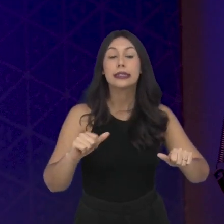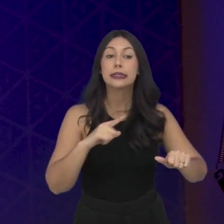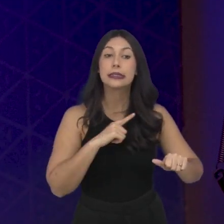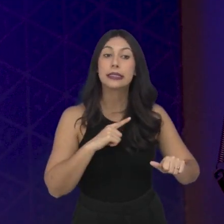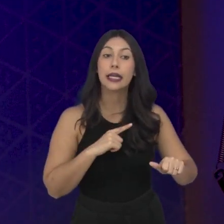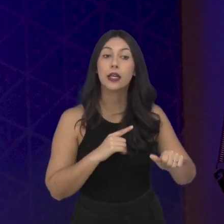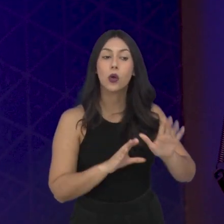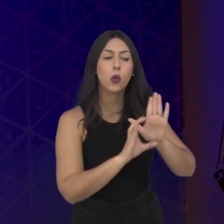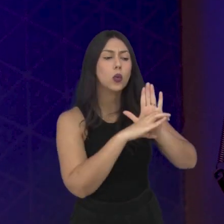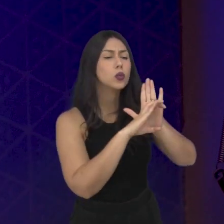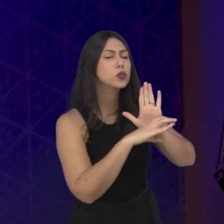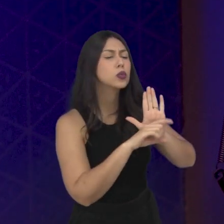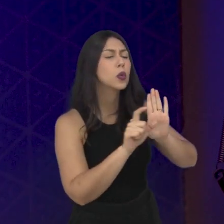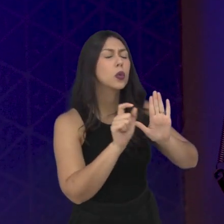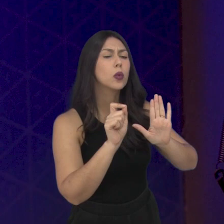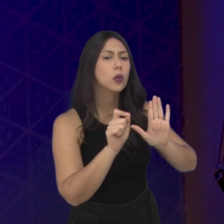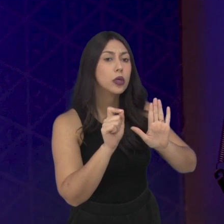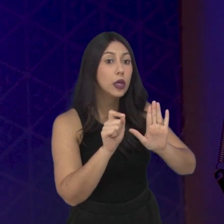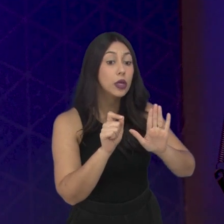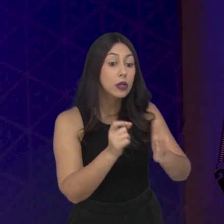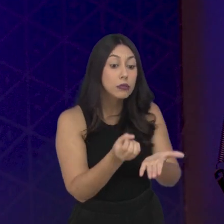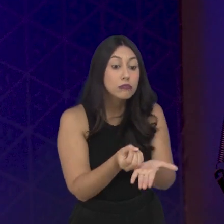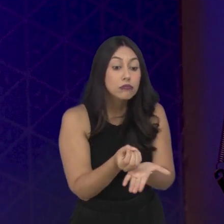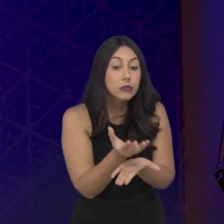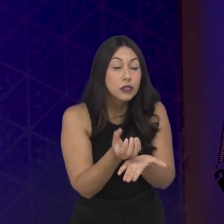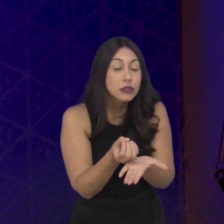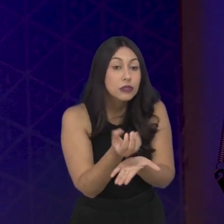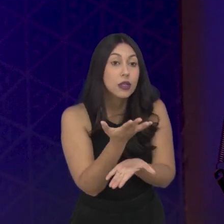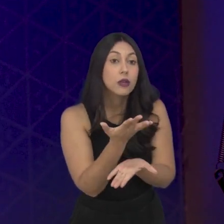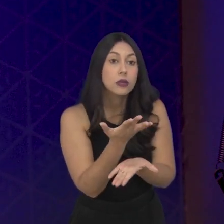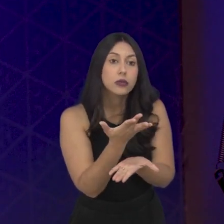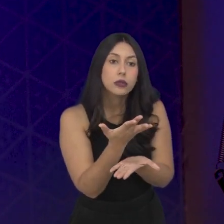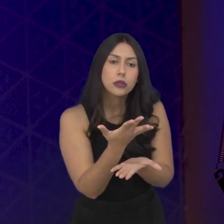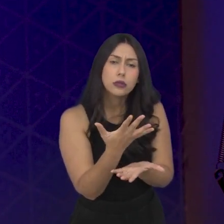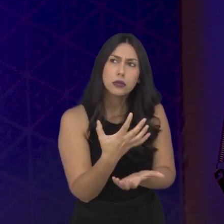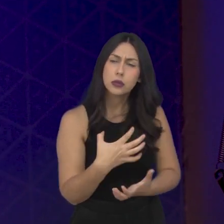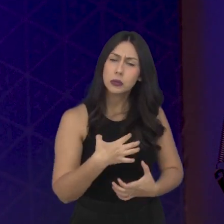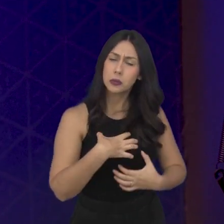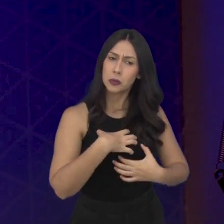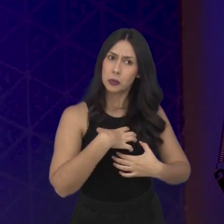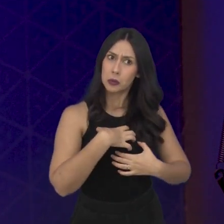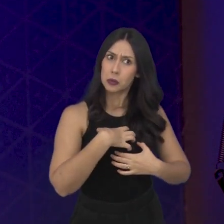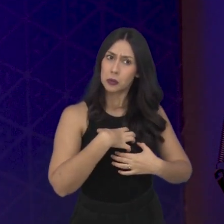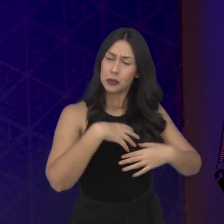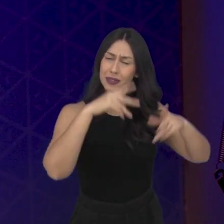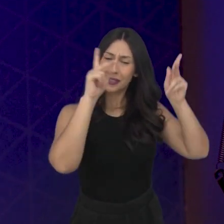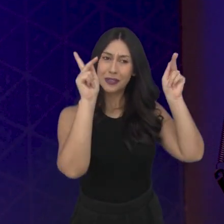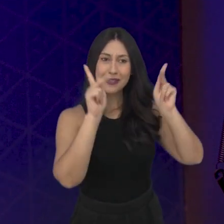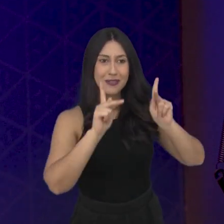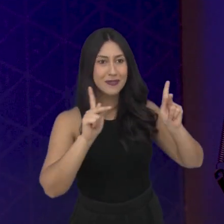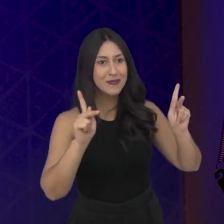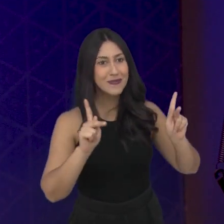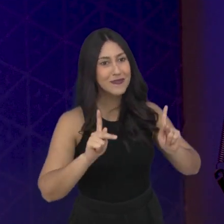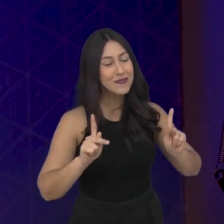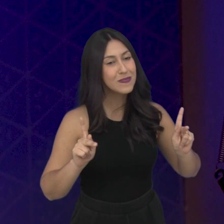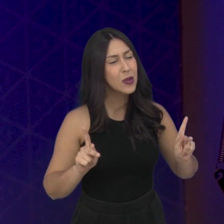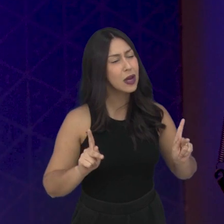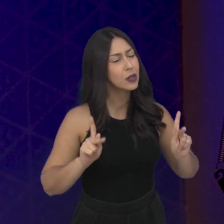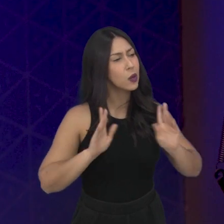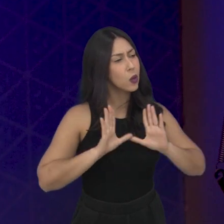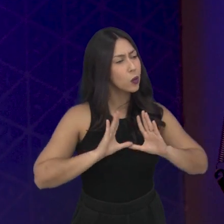esses conceitos de ser uma ficção que vai trazer sensações de paz,